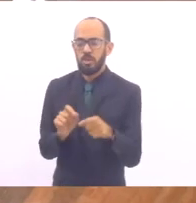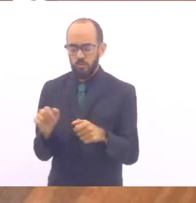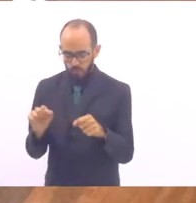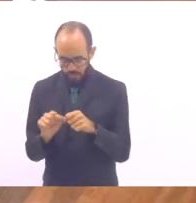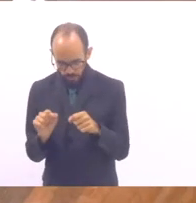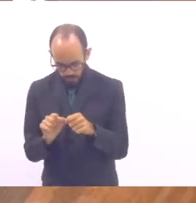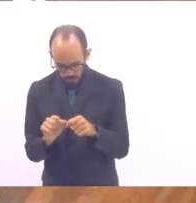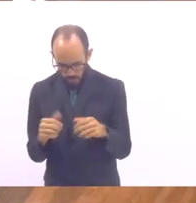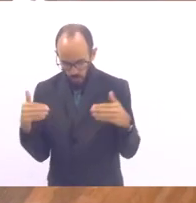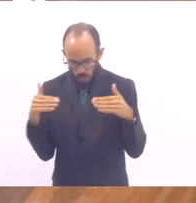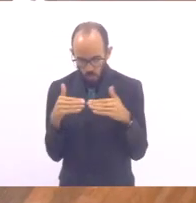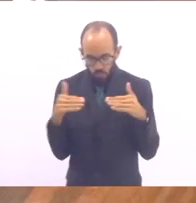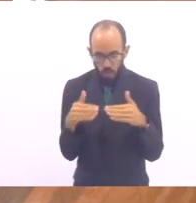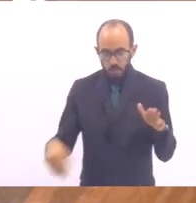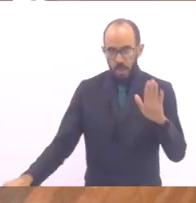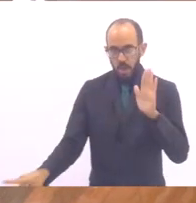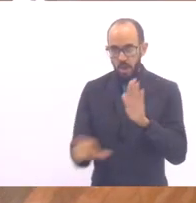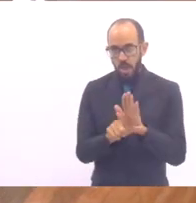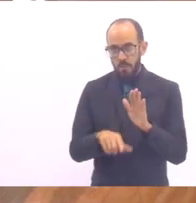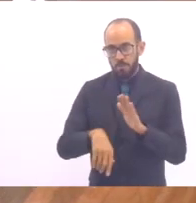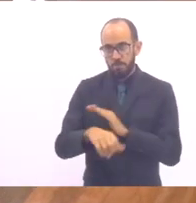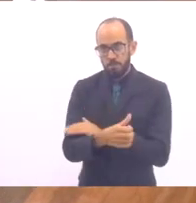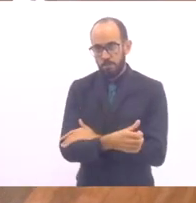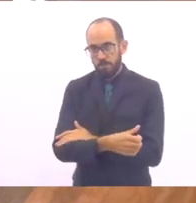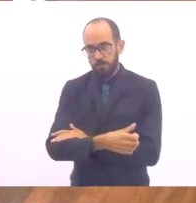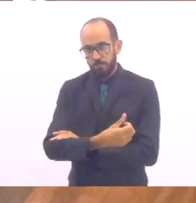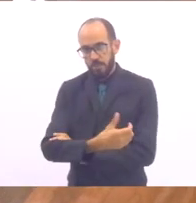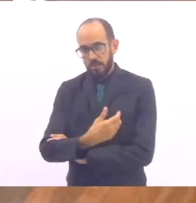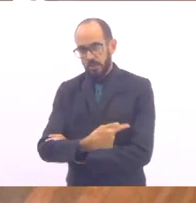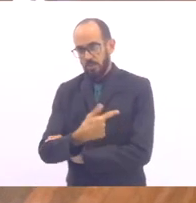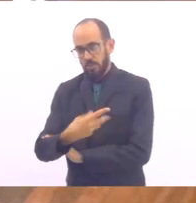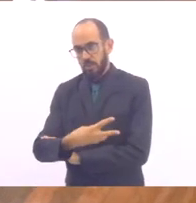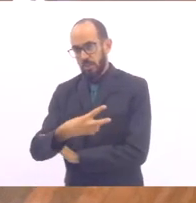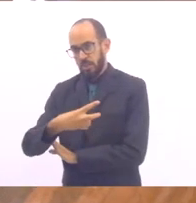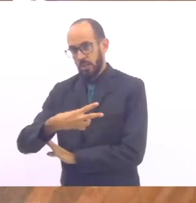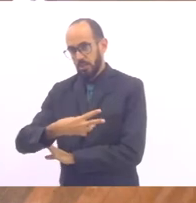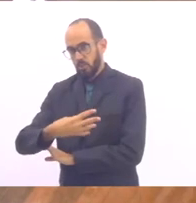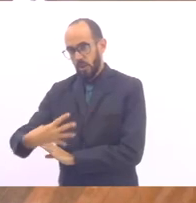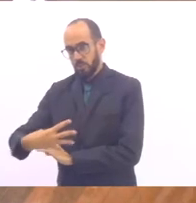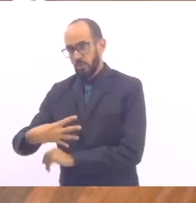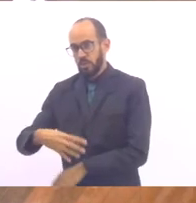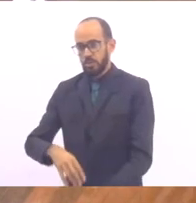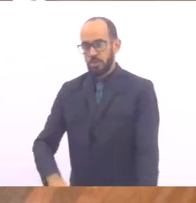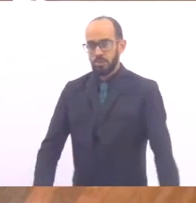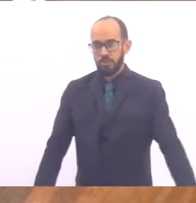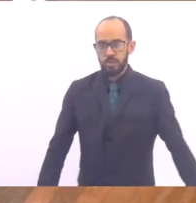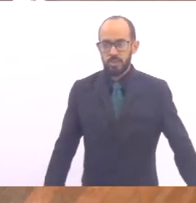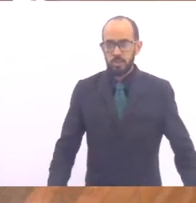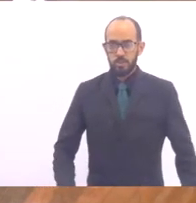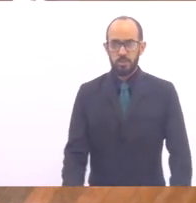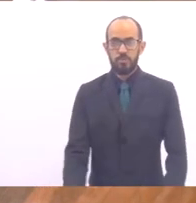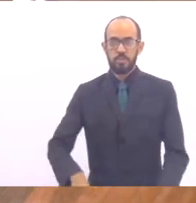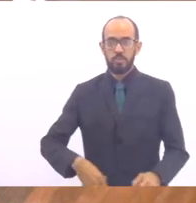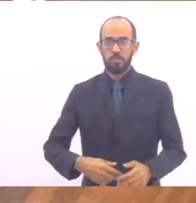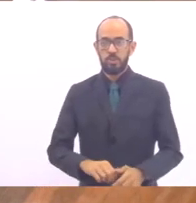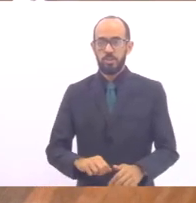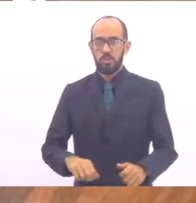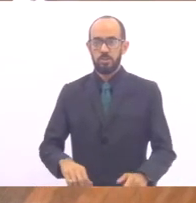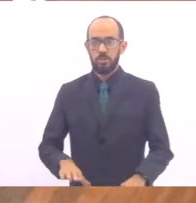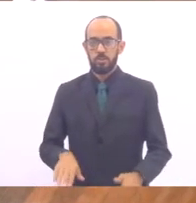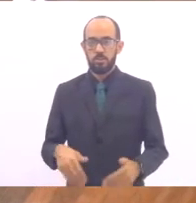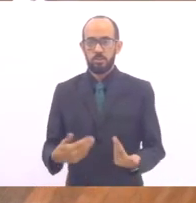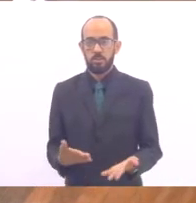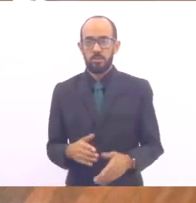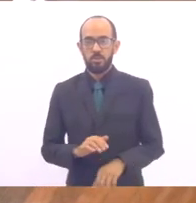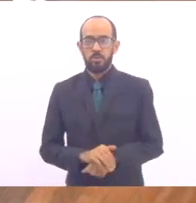forma da Lei 7634, uma alíquota seria o recolhimento de fundo de pobreza seria... Mas